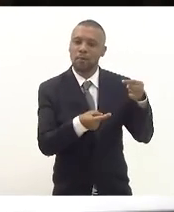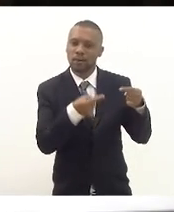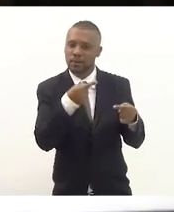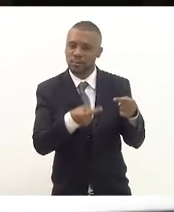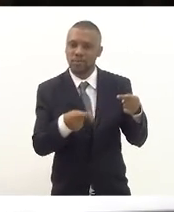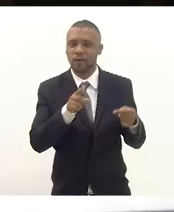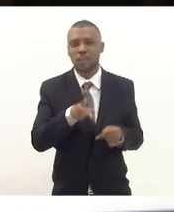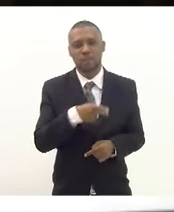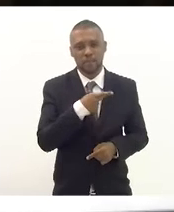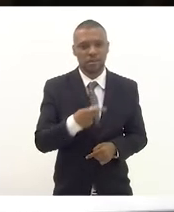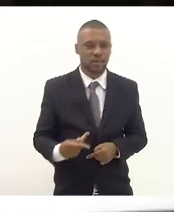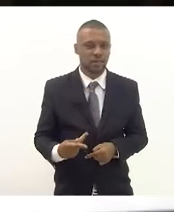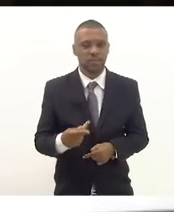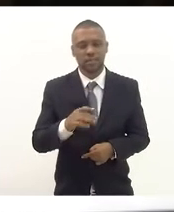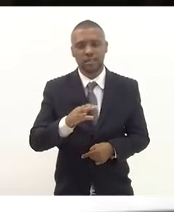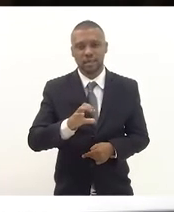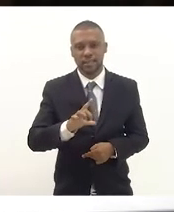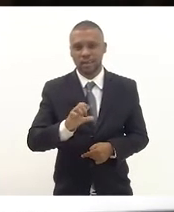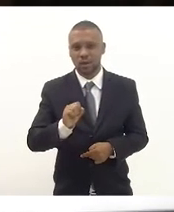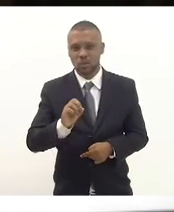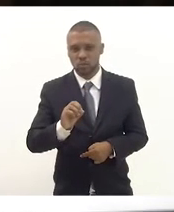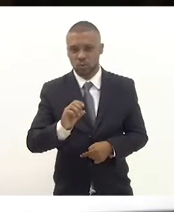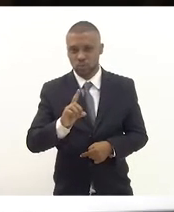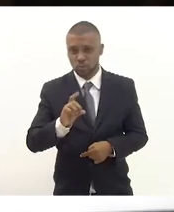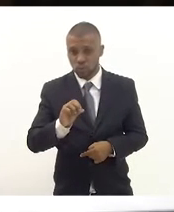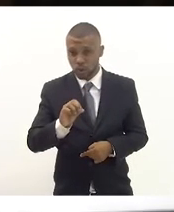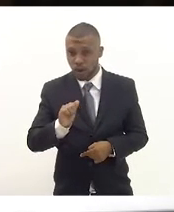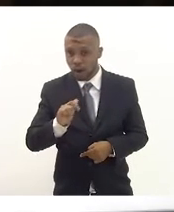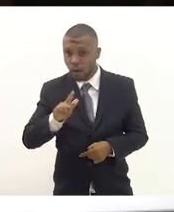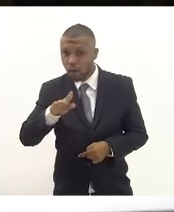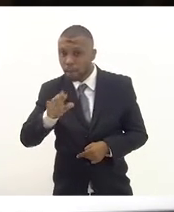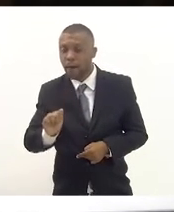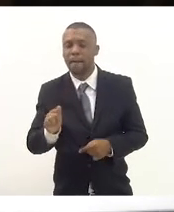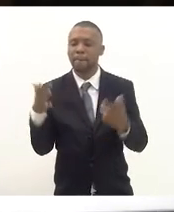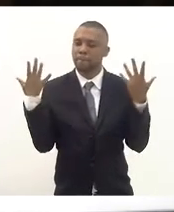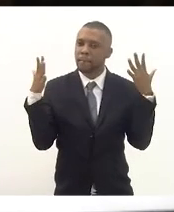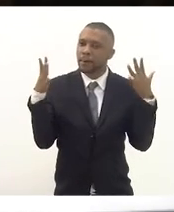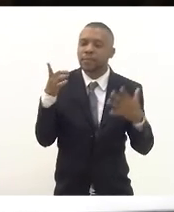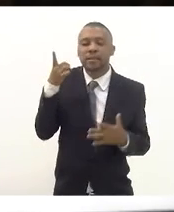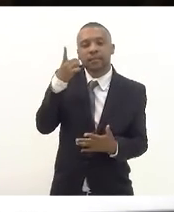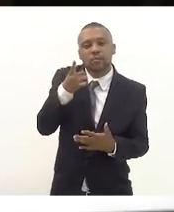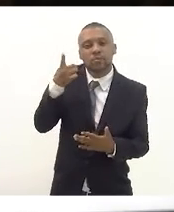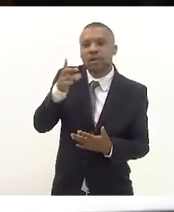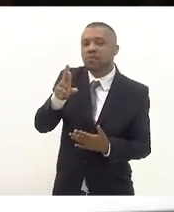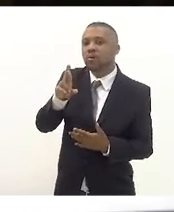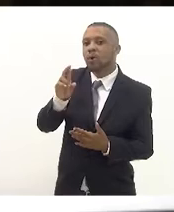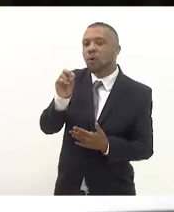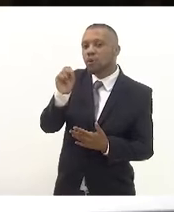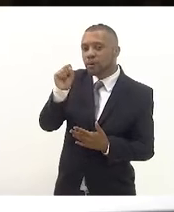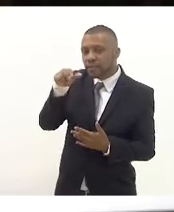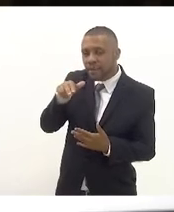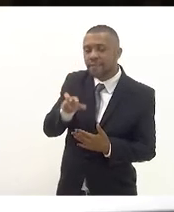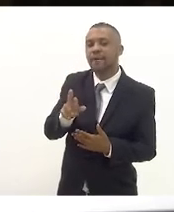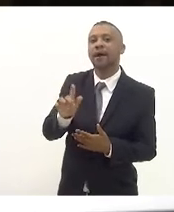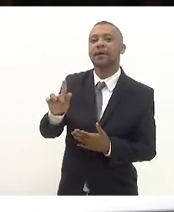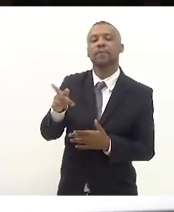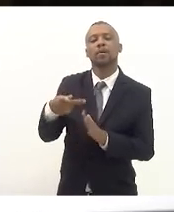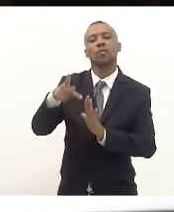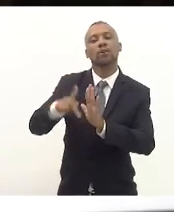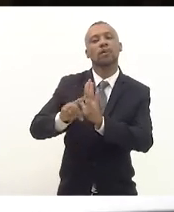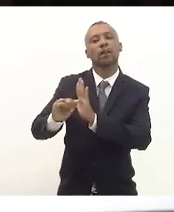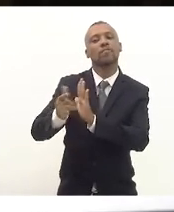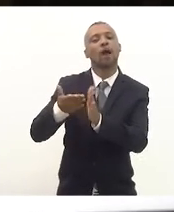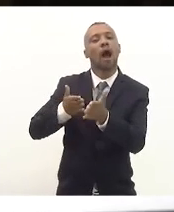o nosso grande Presidente Celso do Alba Parabéns deputado rosenverg Reis pela pelo projeto né